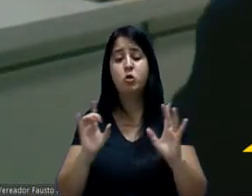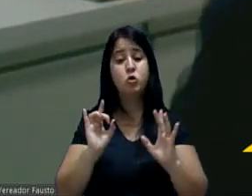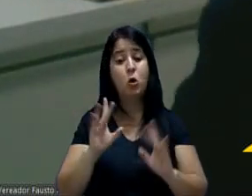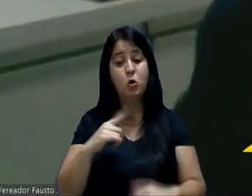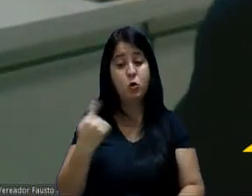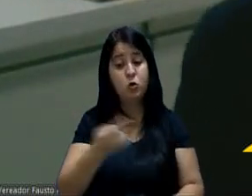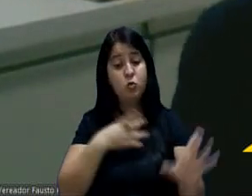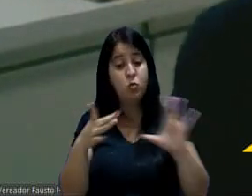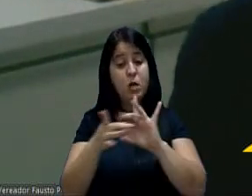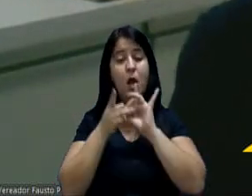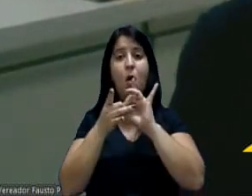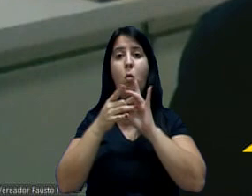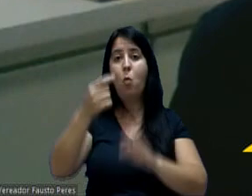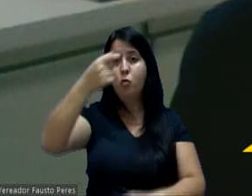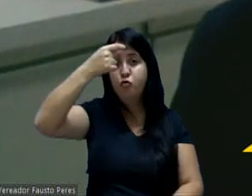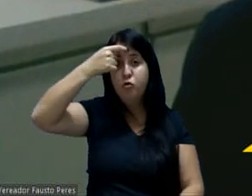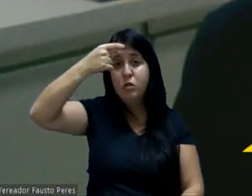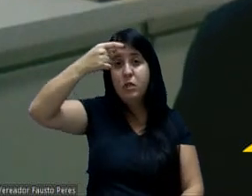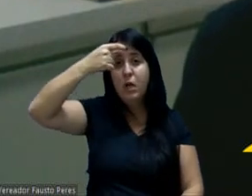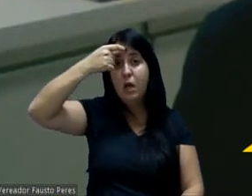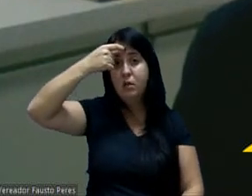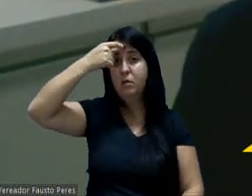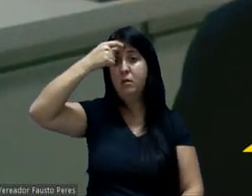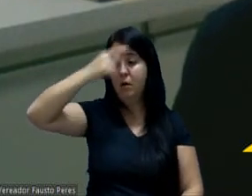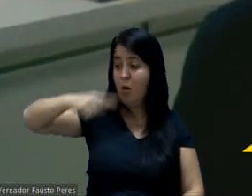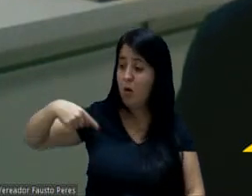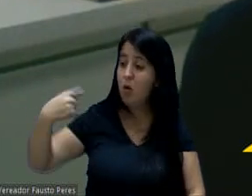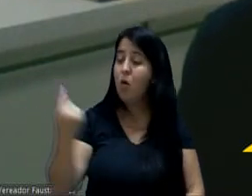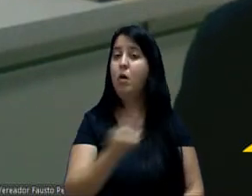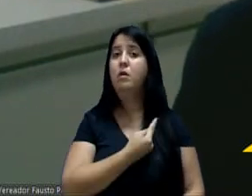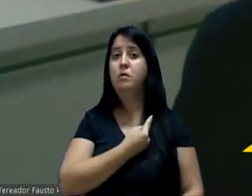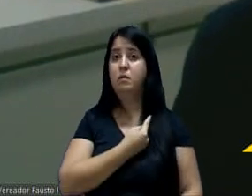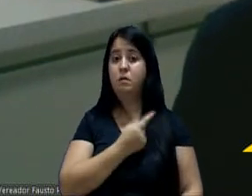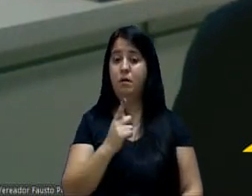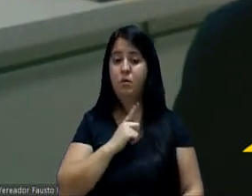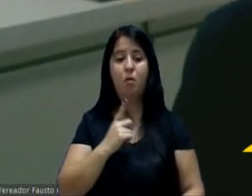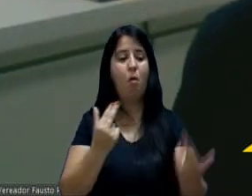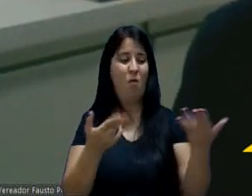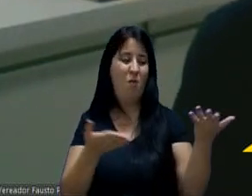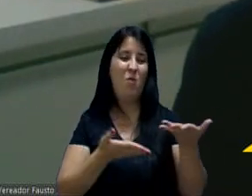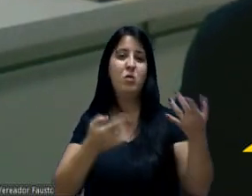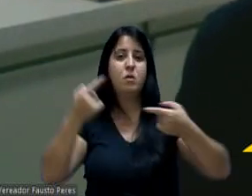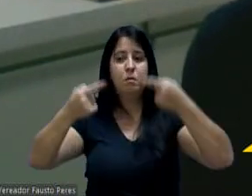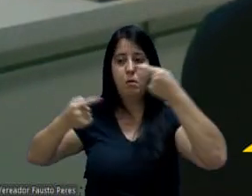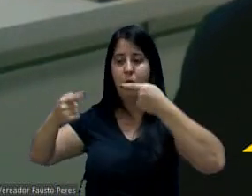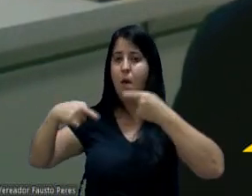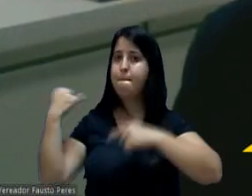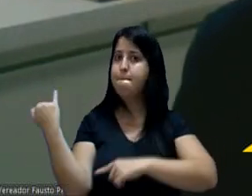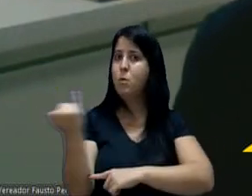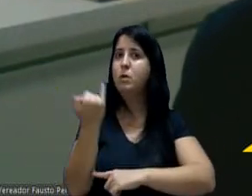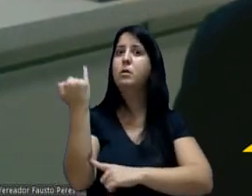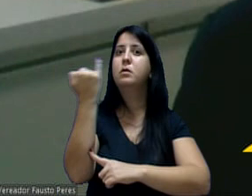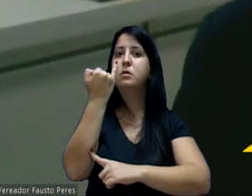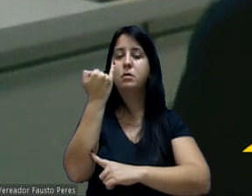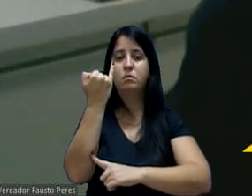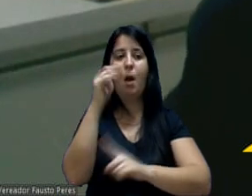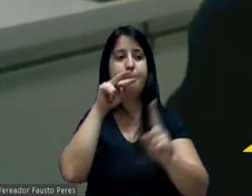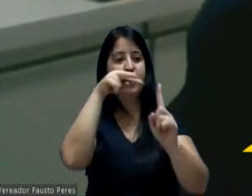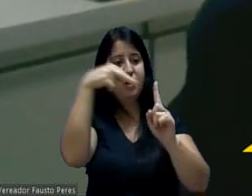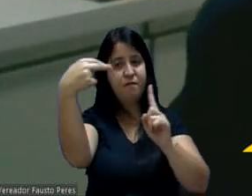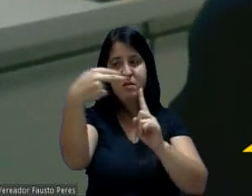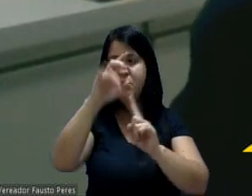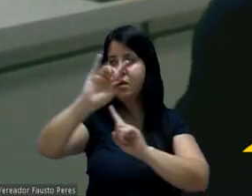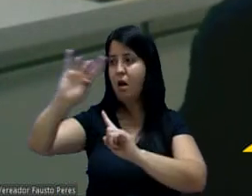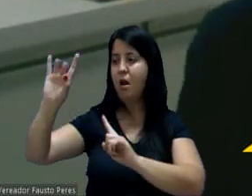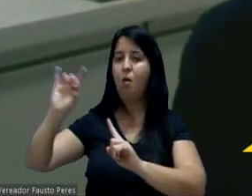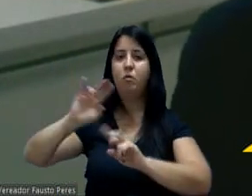consciência, como está sendo hoje, pelos debates que nós estamos travando aqui com os vereadores, muito importante, né, o ponto de vista de cada um,